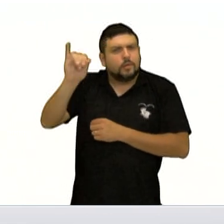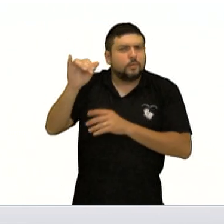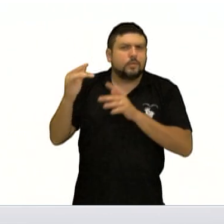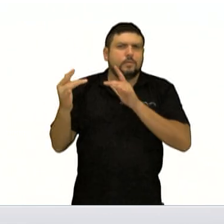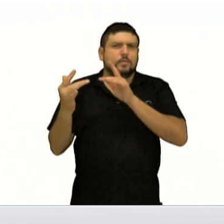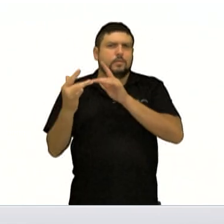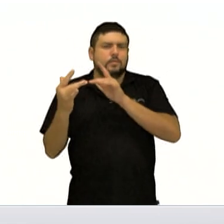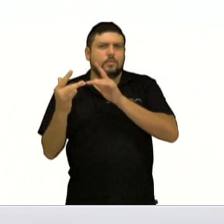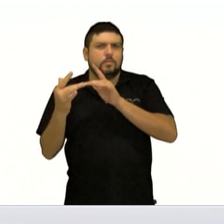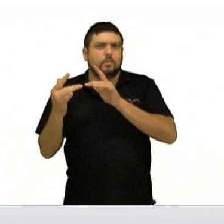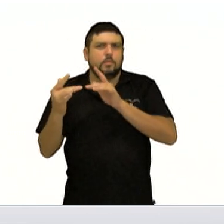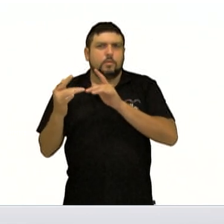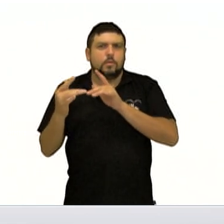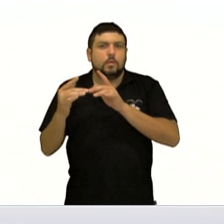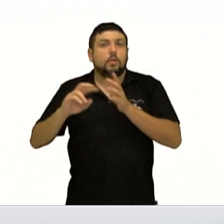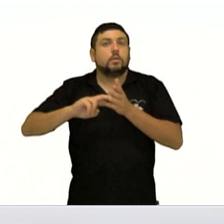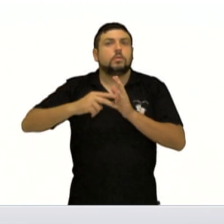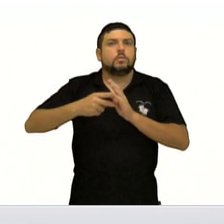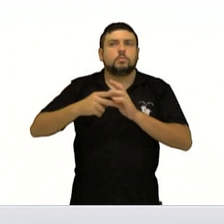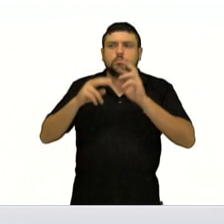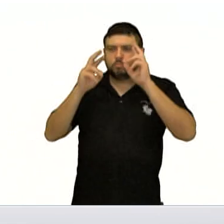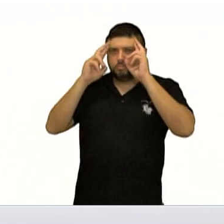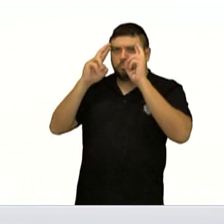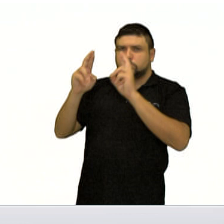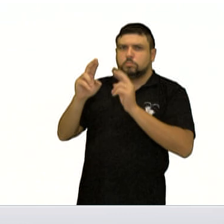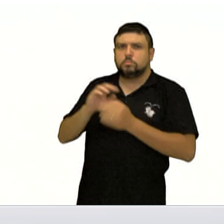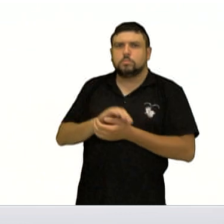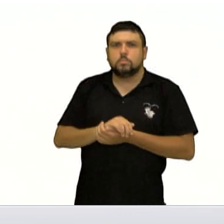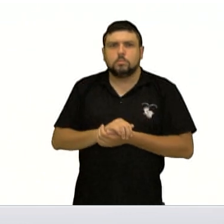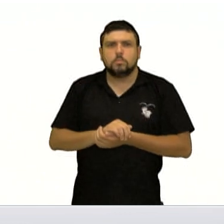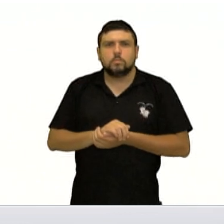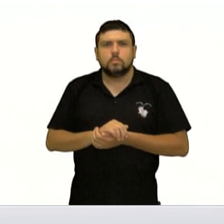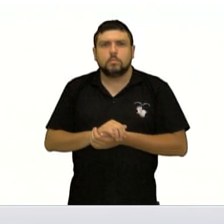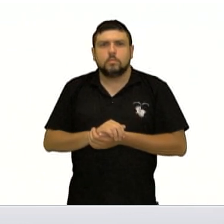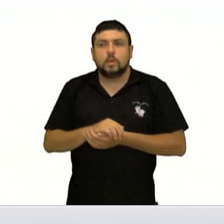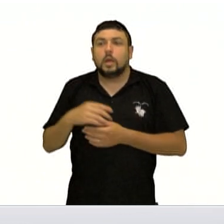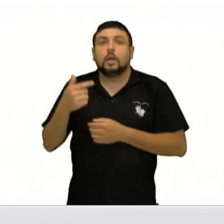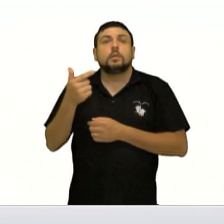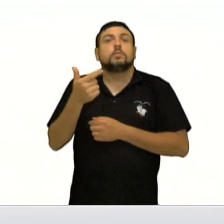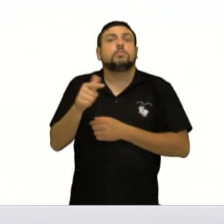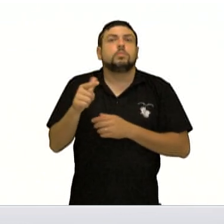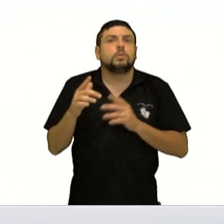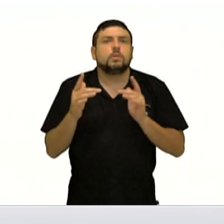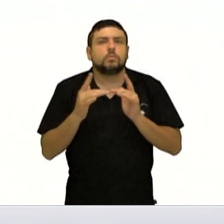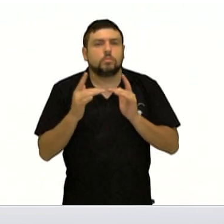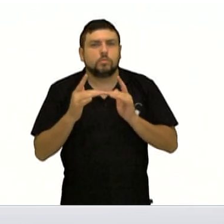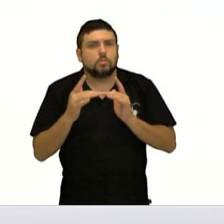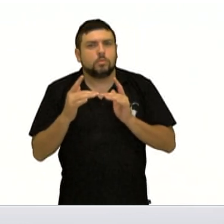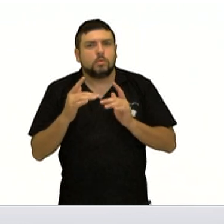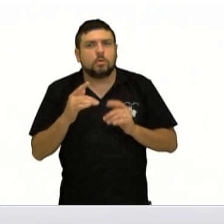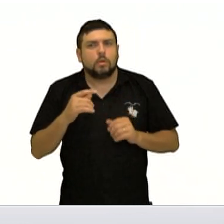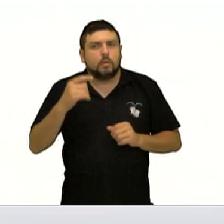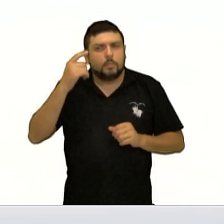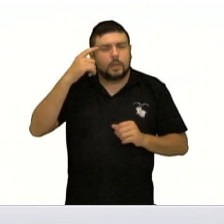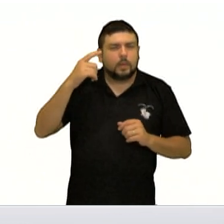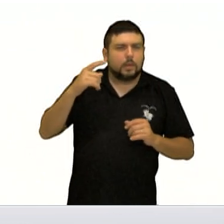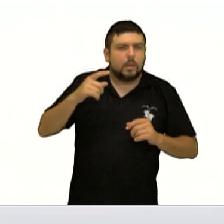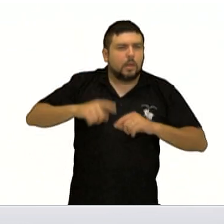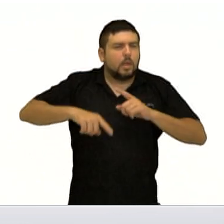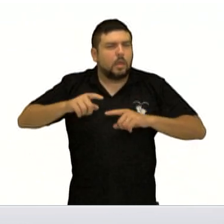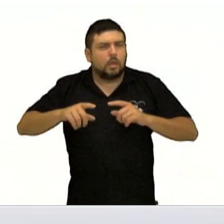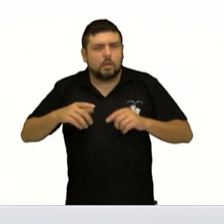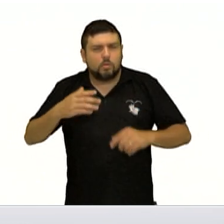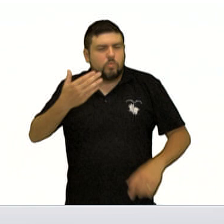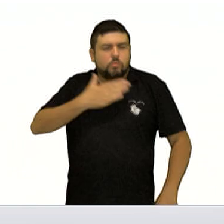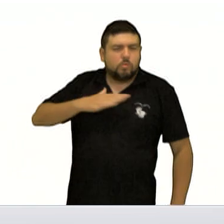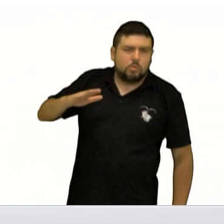uma demonstração de respeito. Então, eles não têm contato, mas não é porque eles estão pensando em outra coisa ou não gostam da